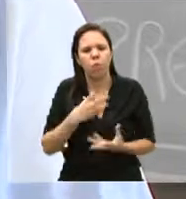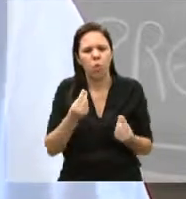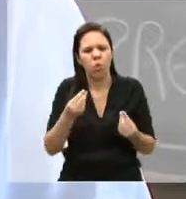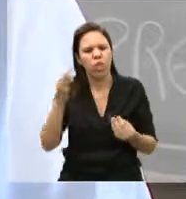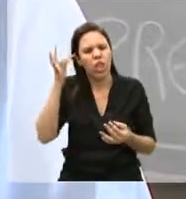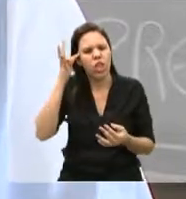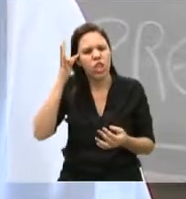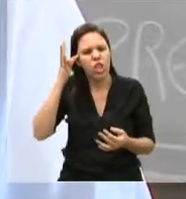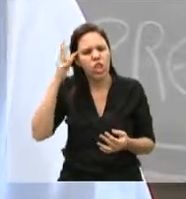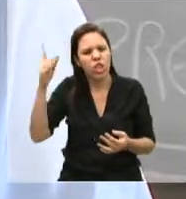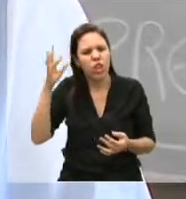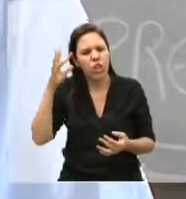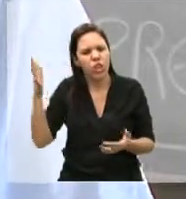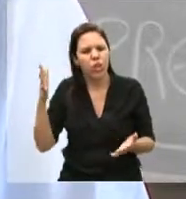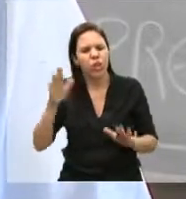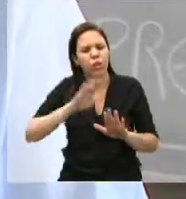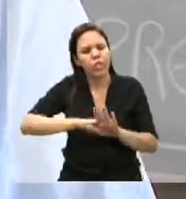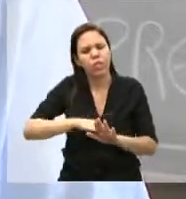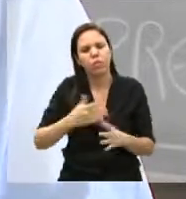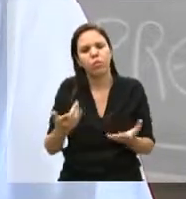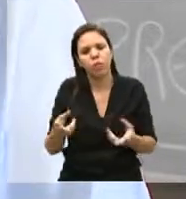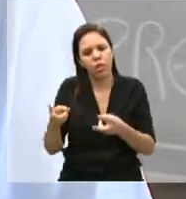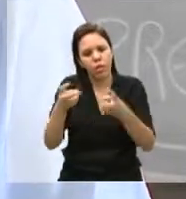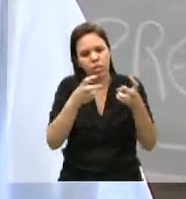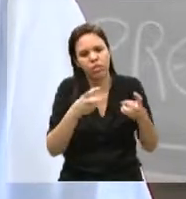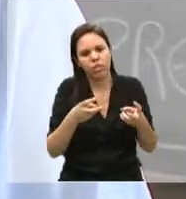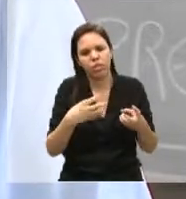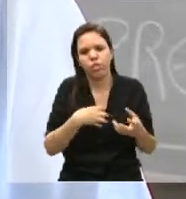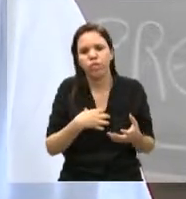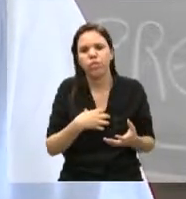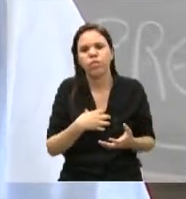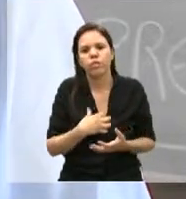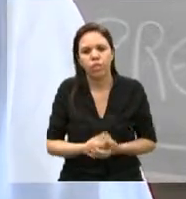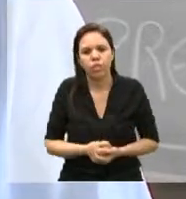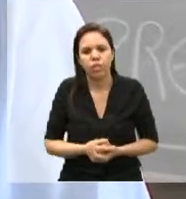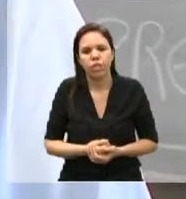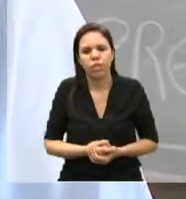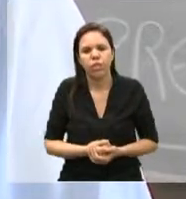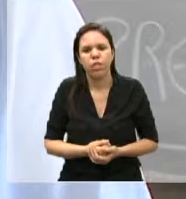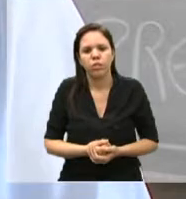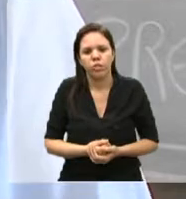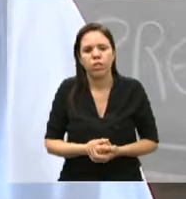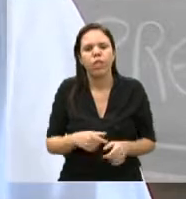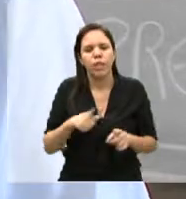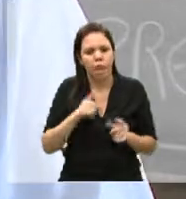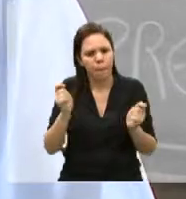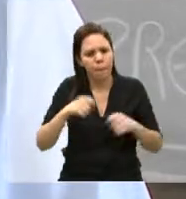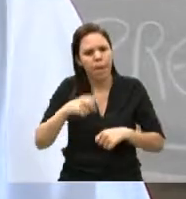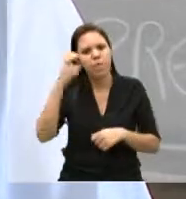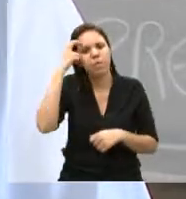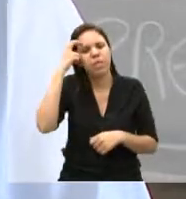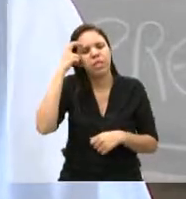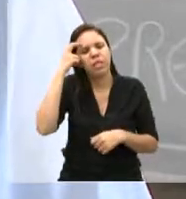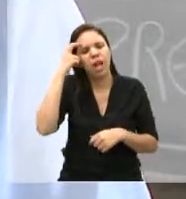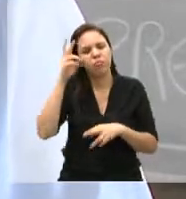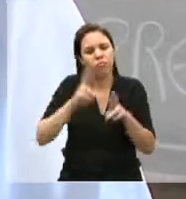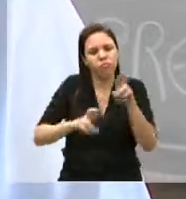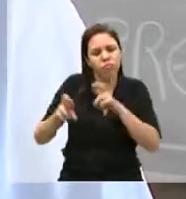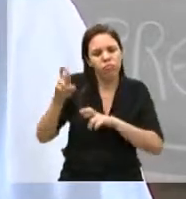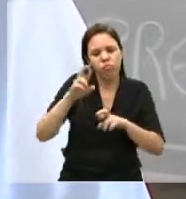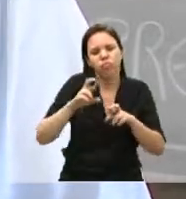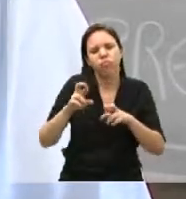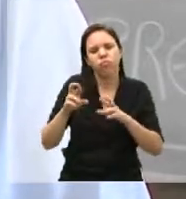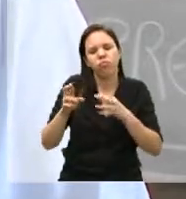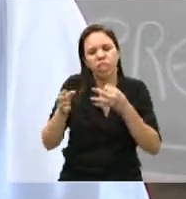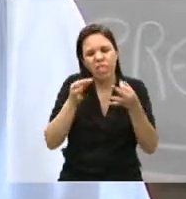teoria, né, por trás, você começa a enxergar de outra forma. Né? Você tem mais capacidade para analisar, para